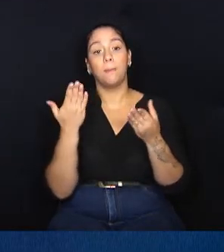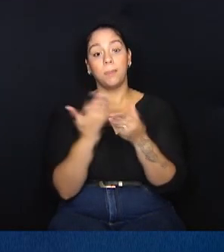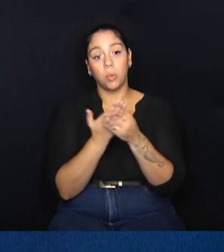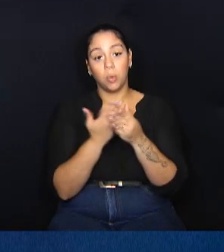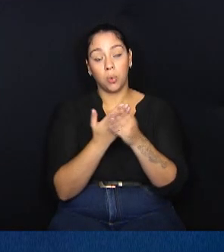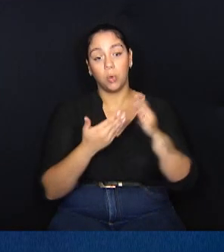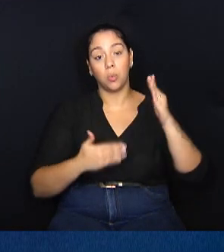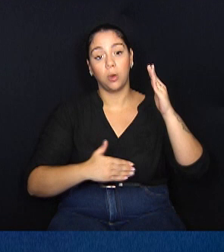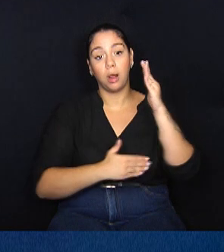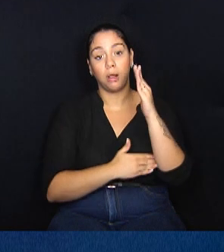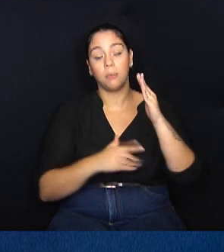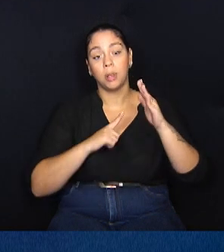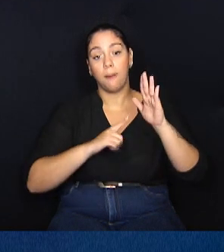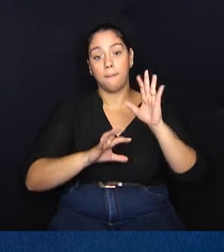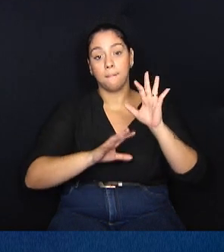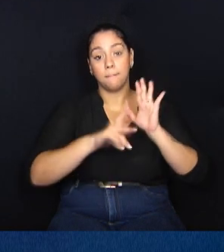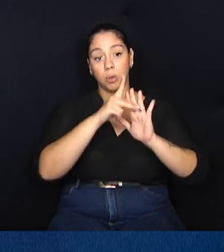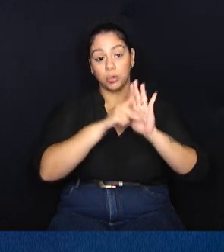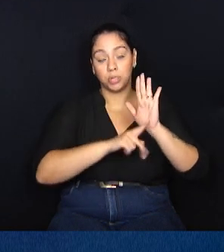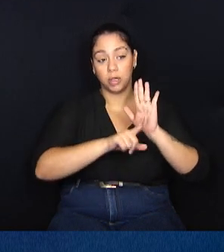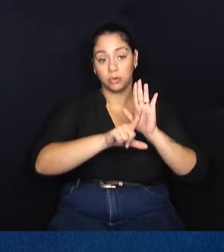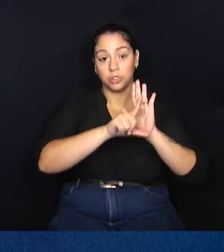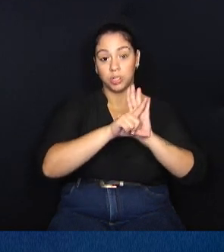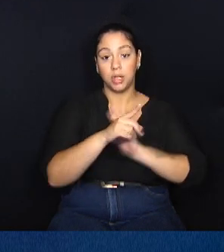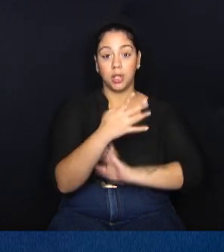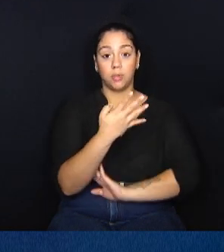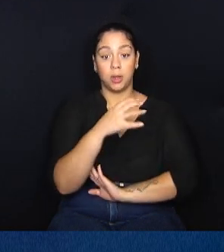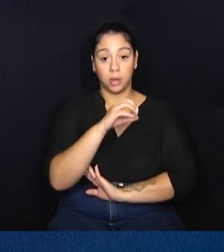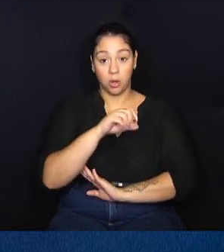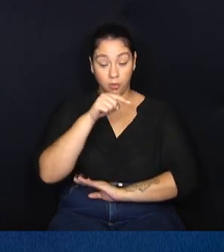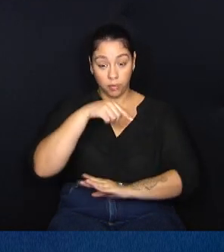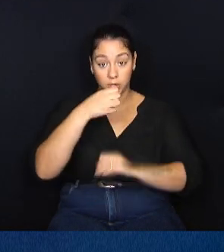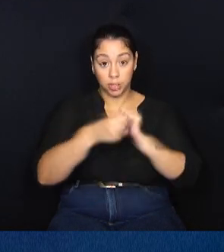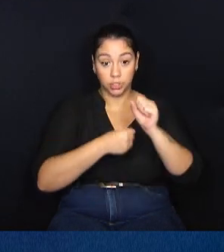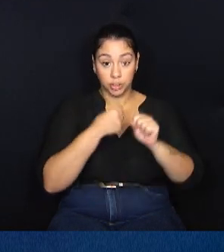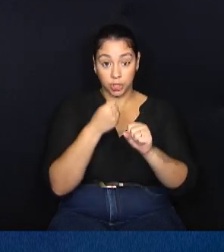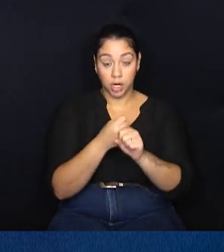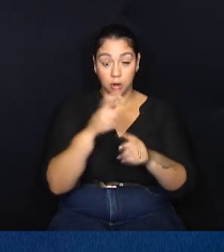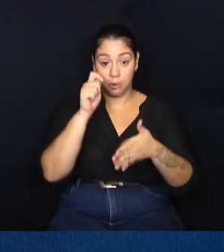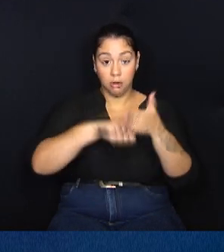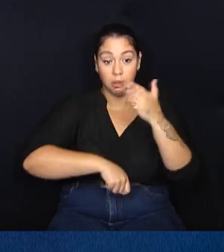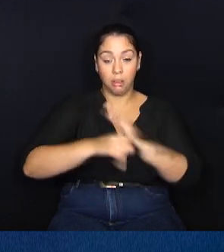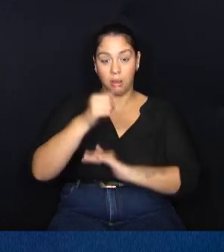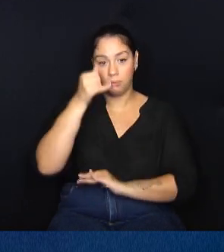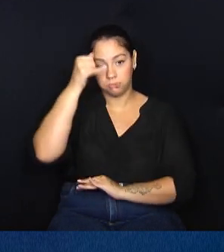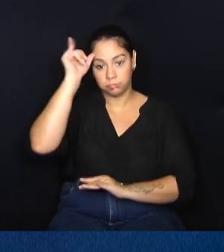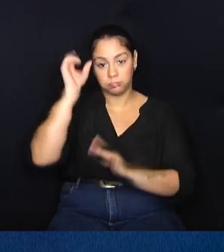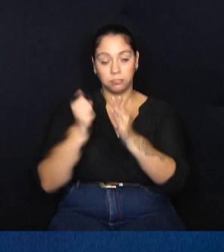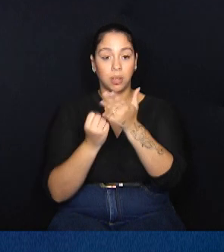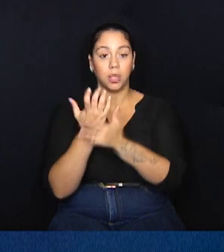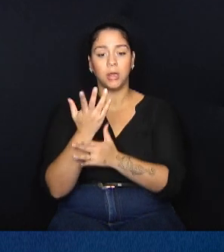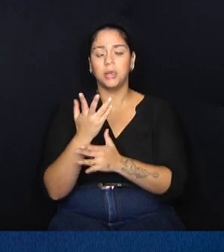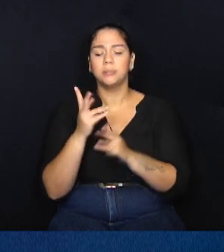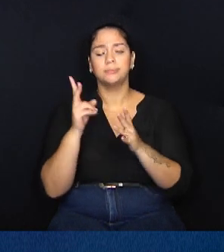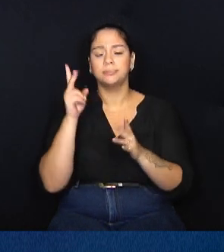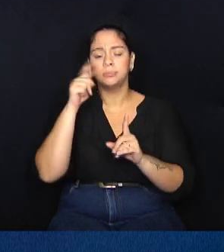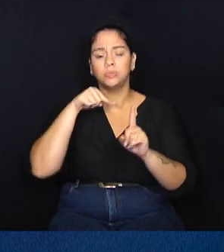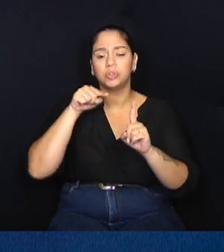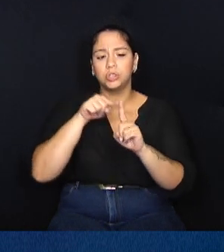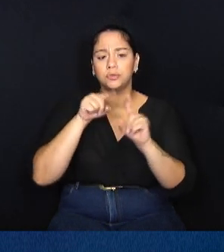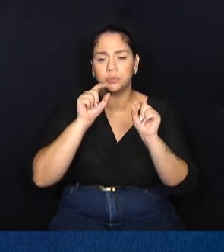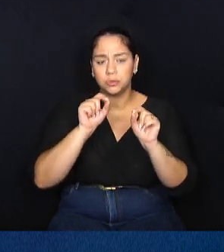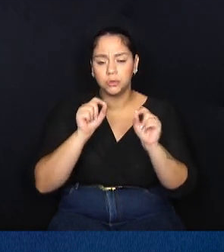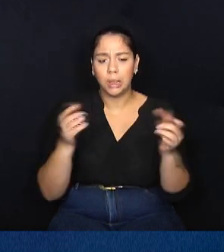o projeto de lei número 49 deste ano, de autoria do vereador Paulo Búfalo, que visa alterar e